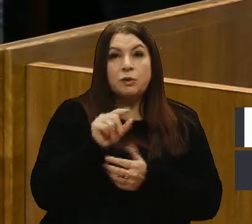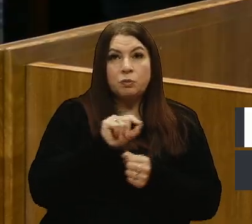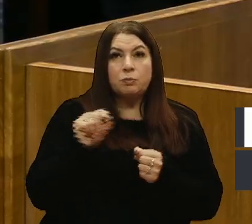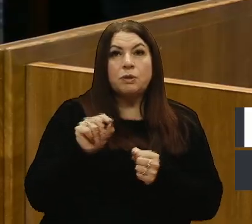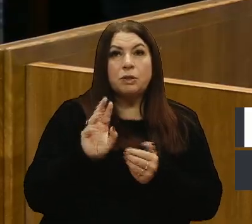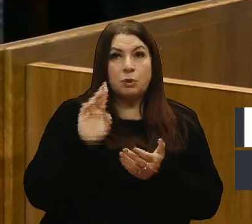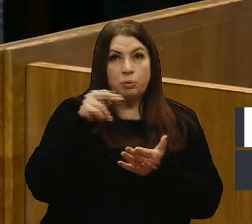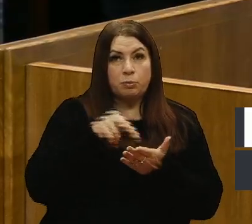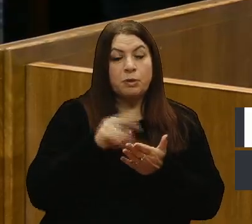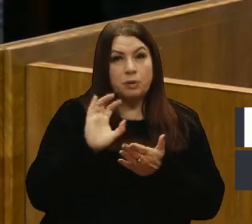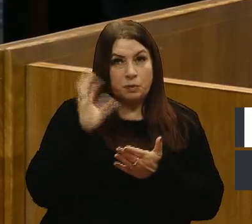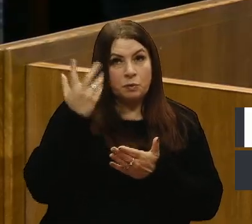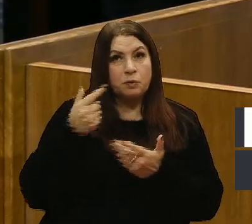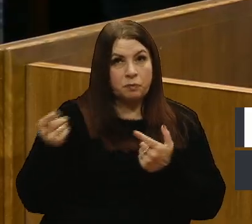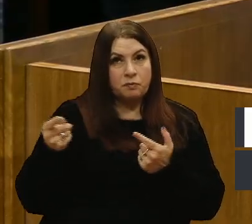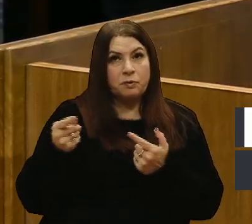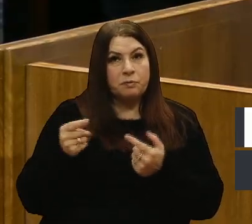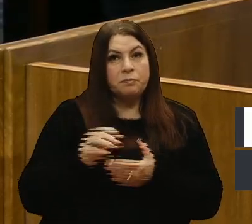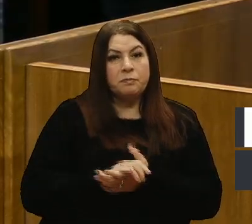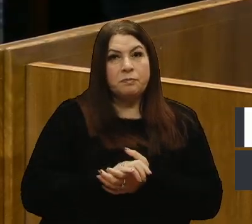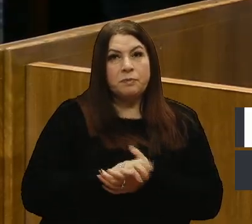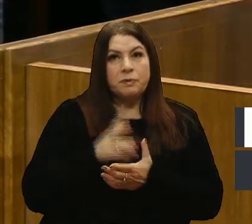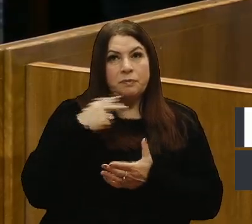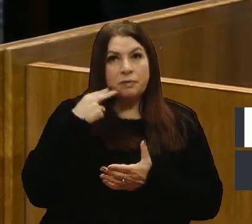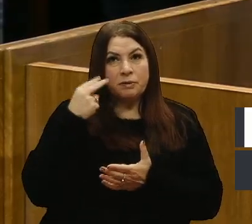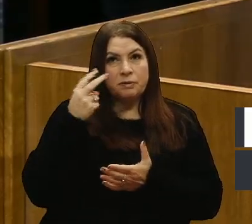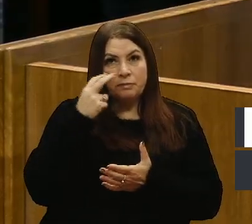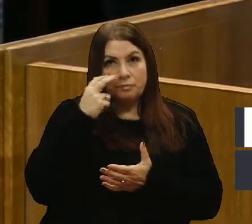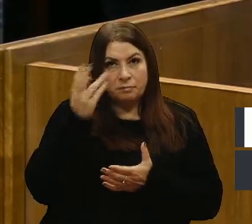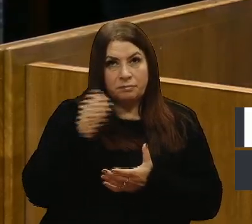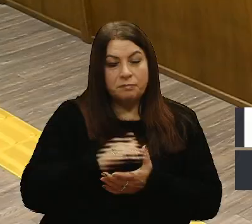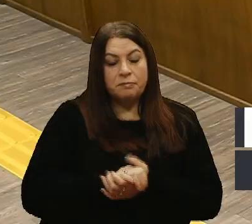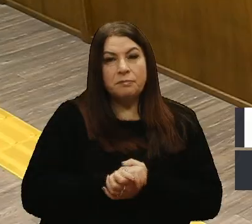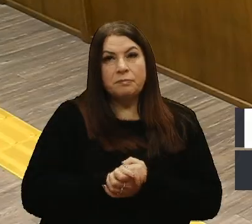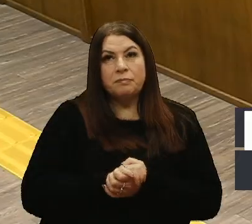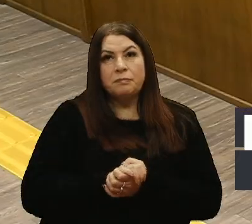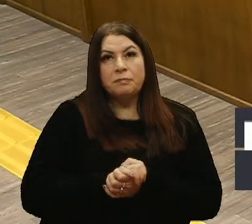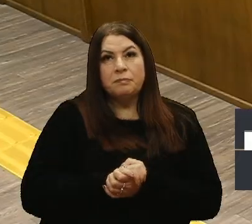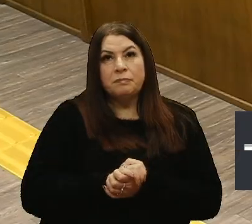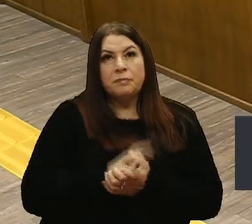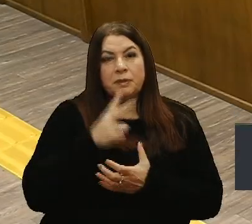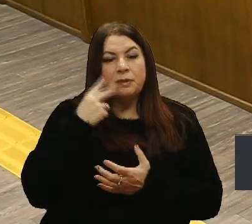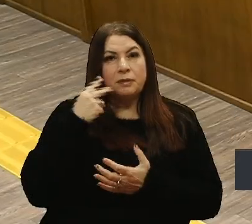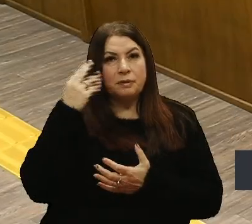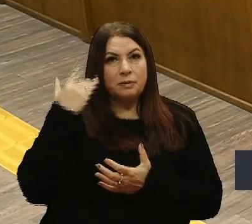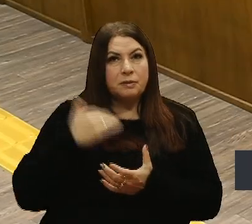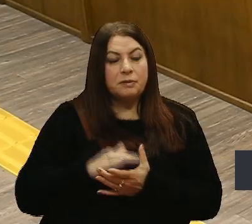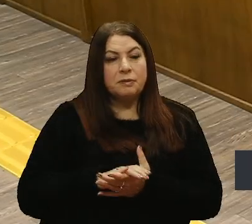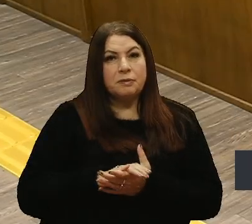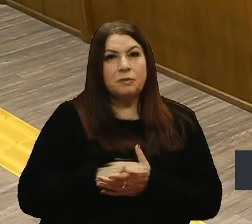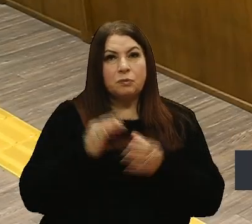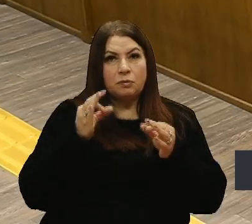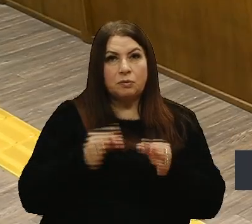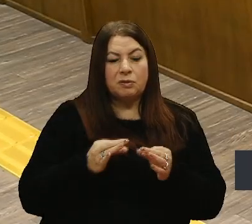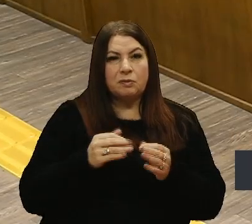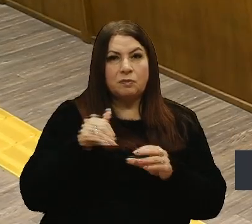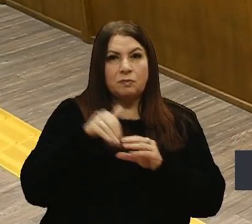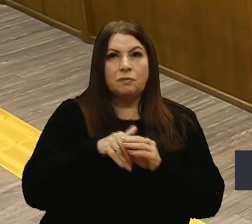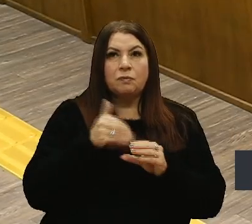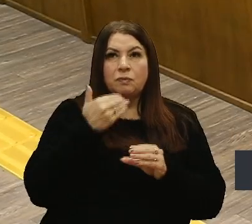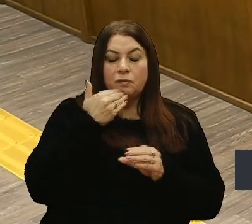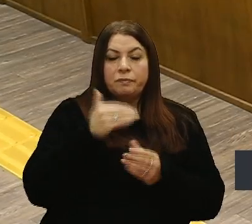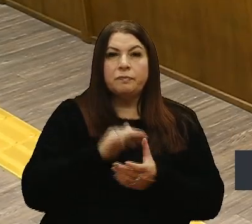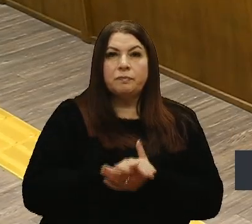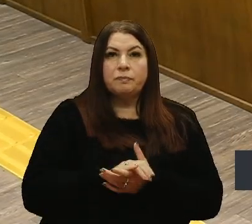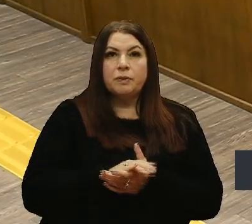e realmente resolvam essa situação. Sua parte, vereadora Andressa. Vereadora Daiane, com certeza eu vou votar